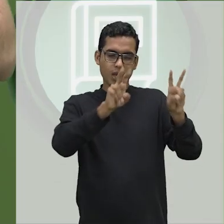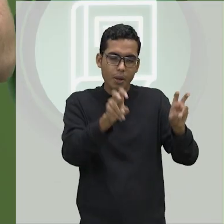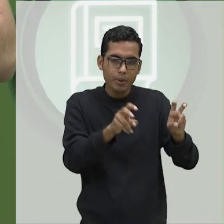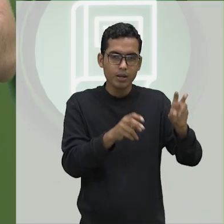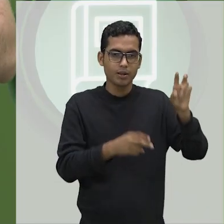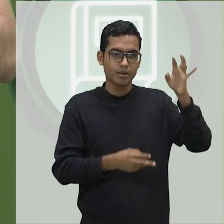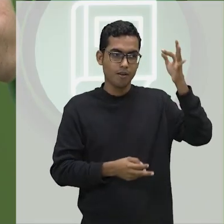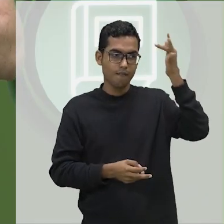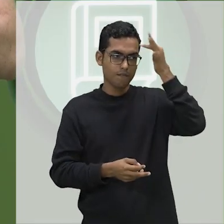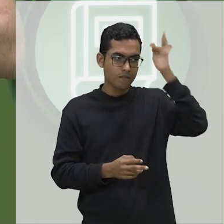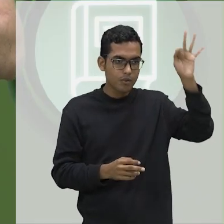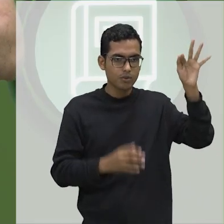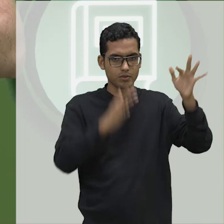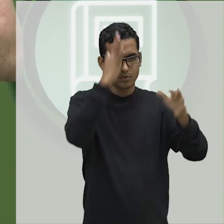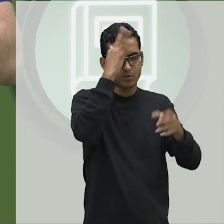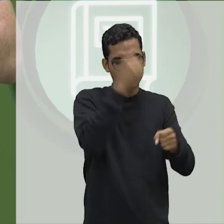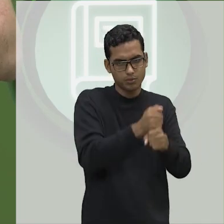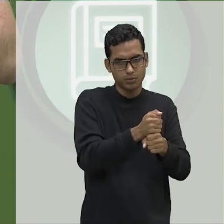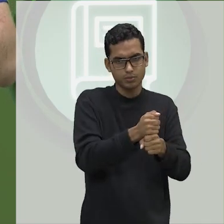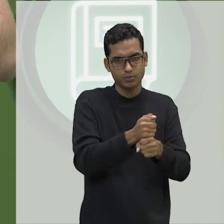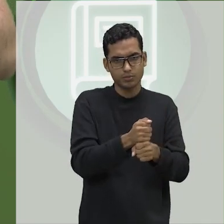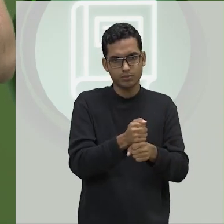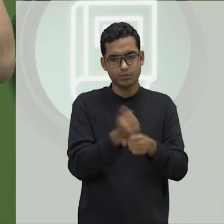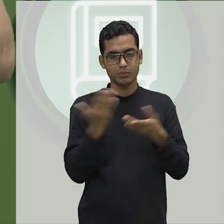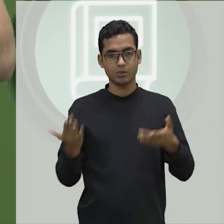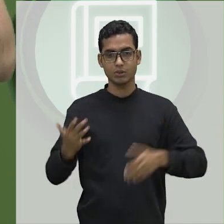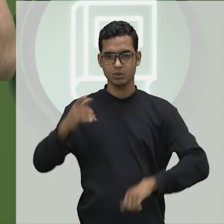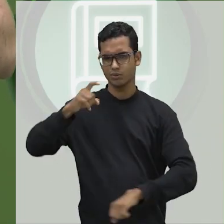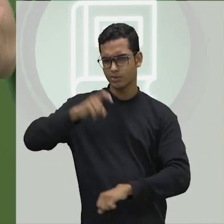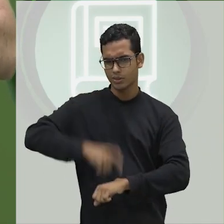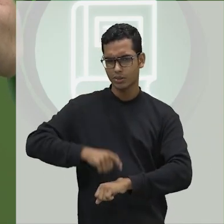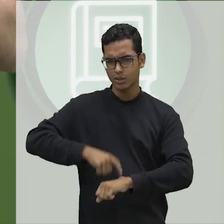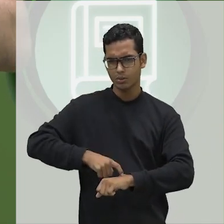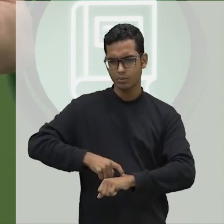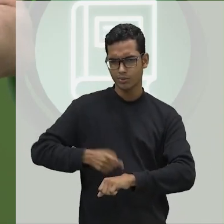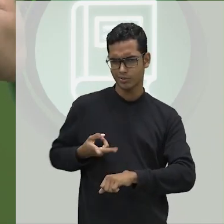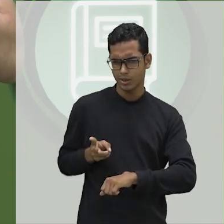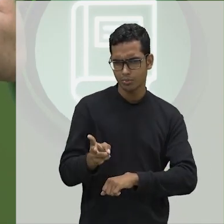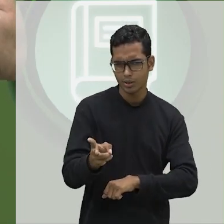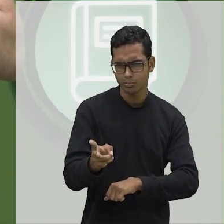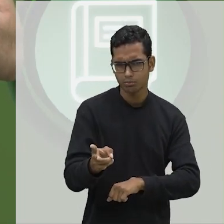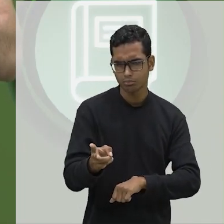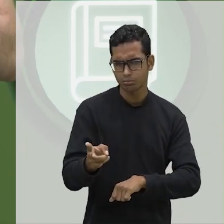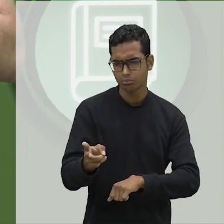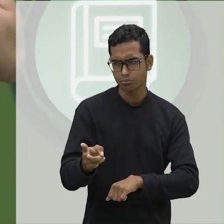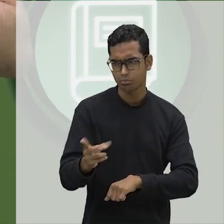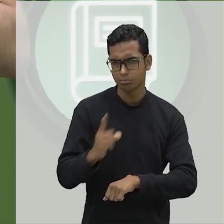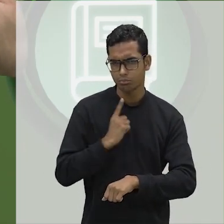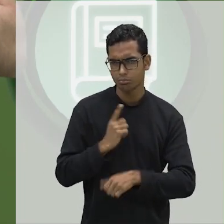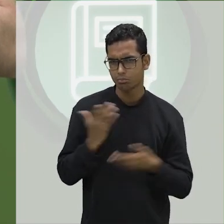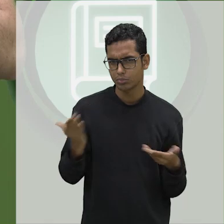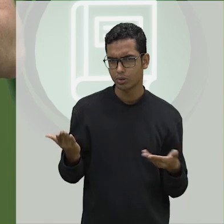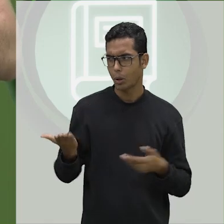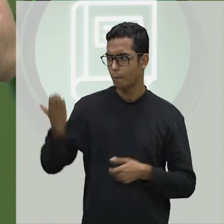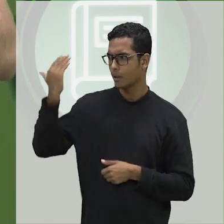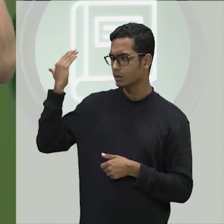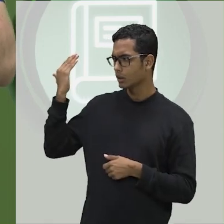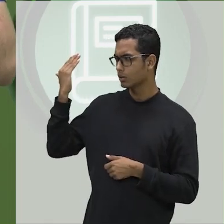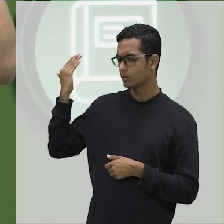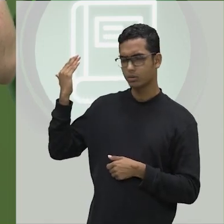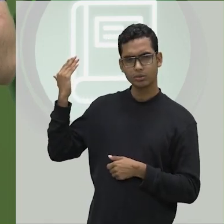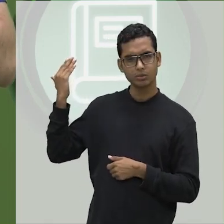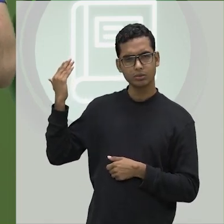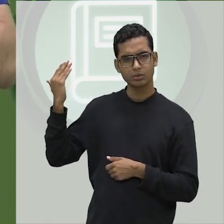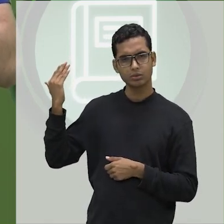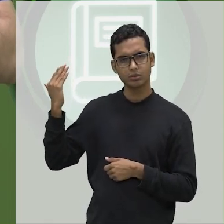dos problemas aí que nós temos é: o tempo sempre existiu? Se ele sempre existiu, o universo, assim,